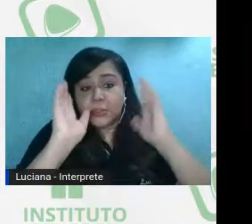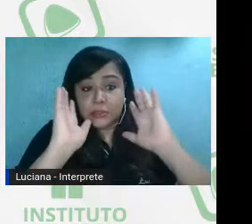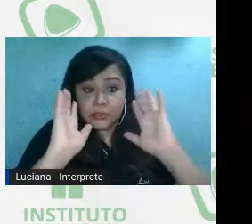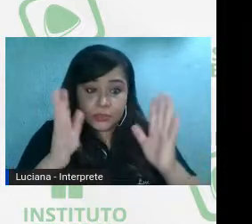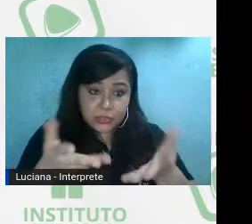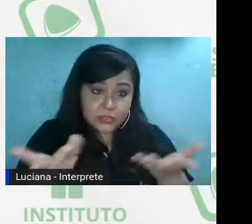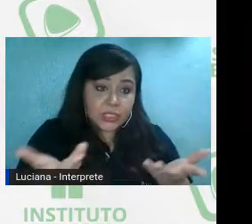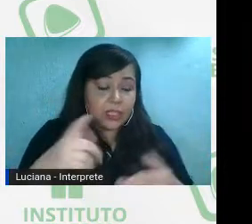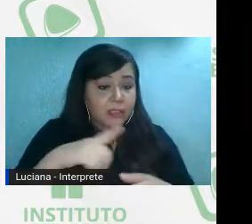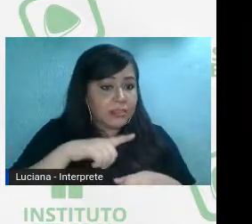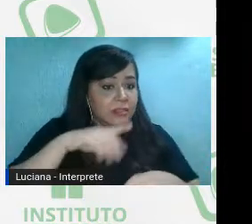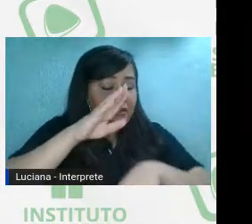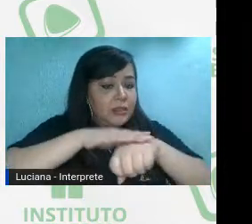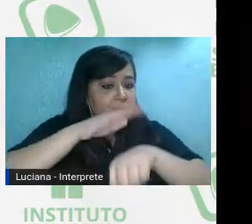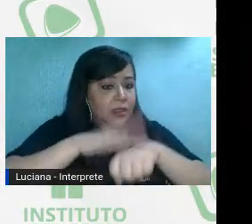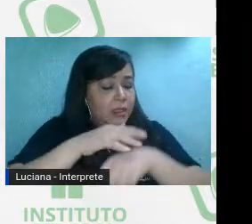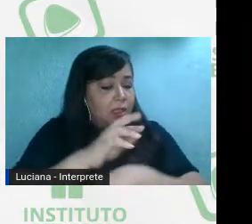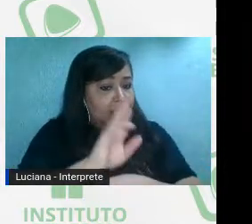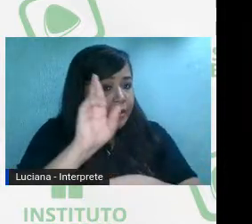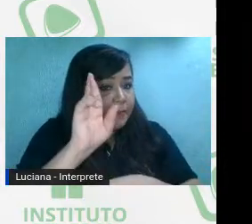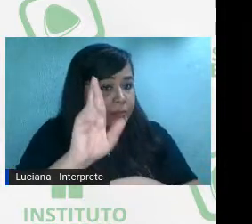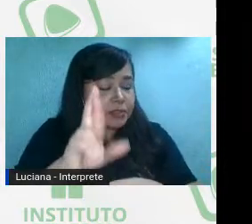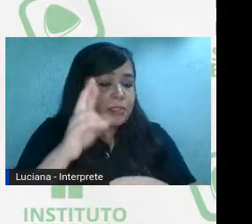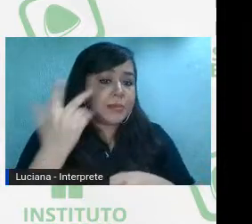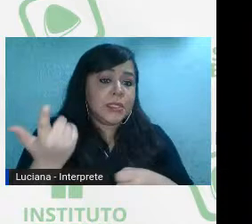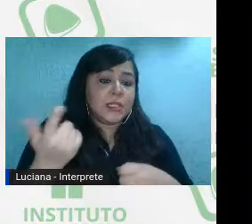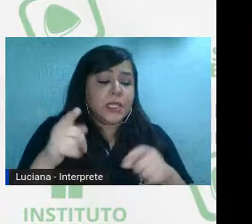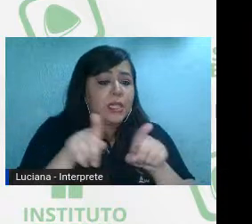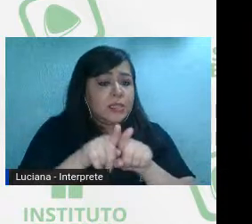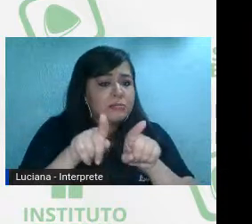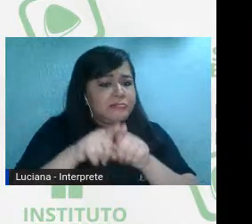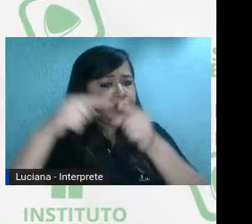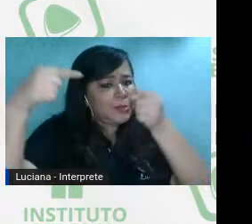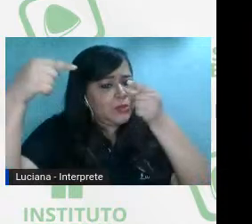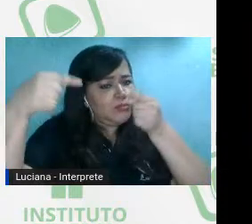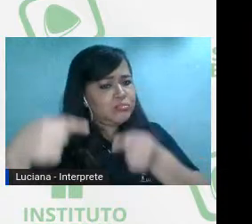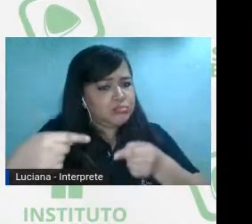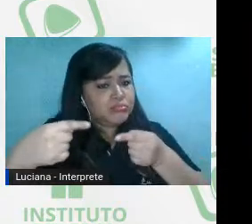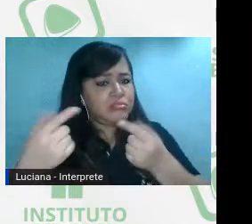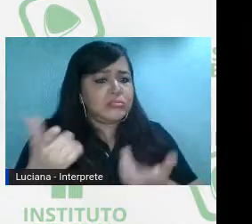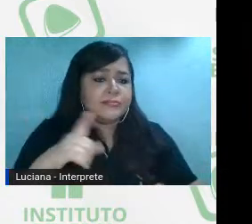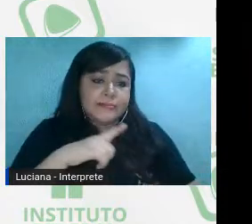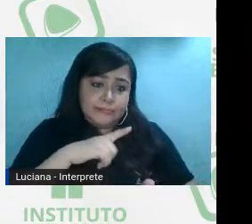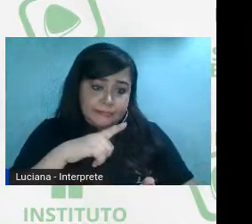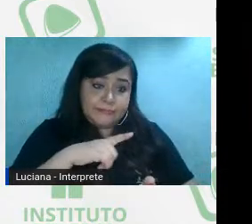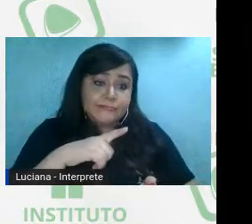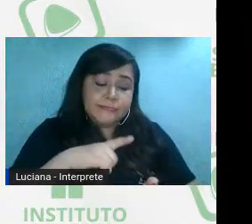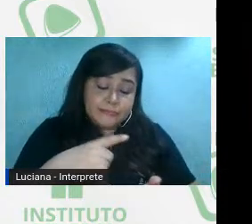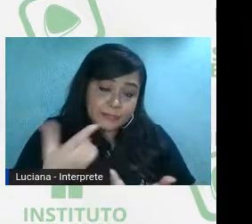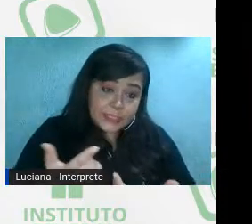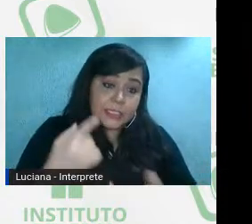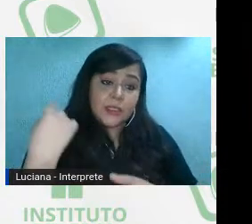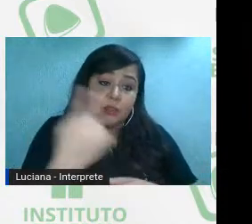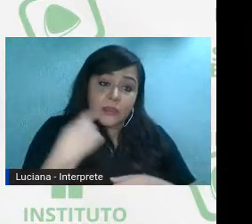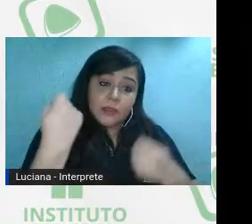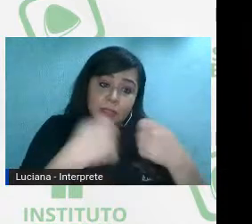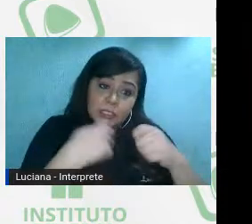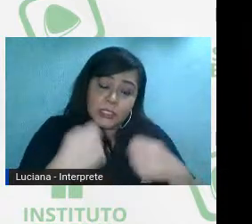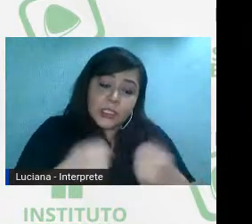uma responsabilidade, um desafio. Também de nos aprofundarmos